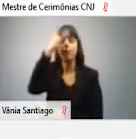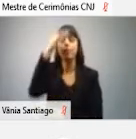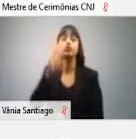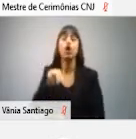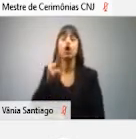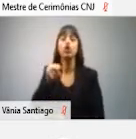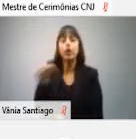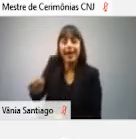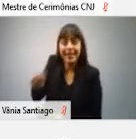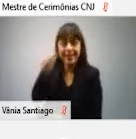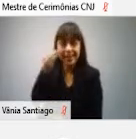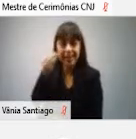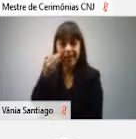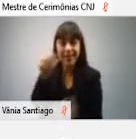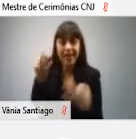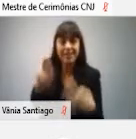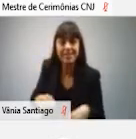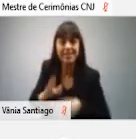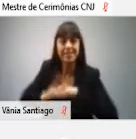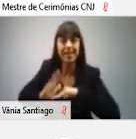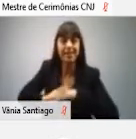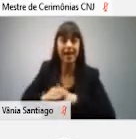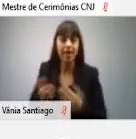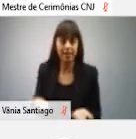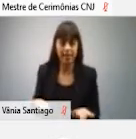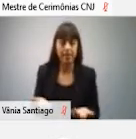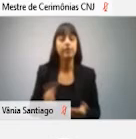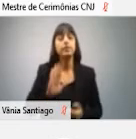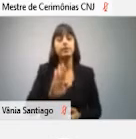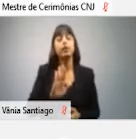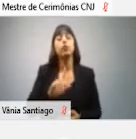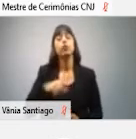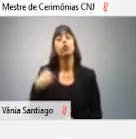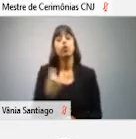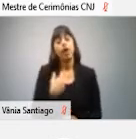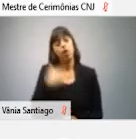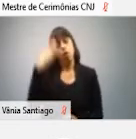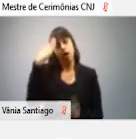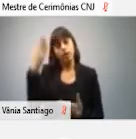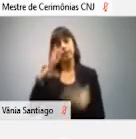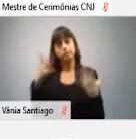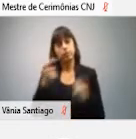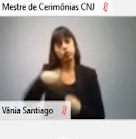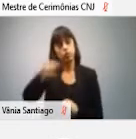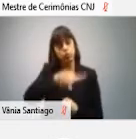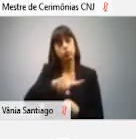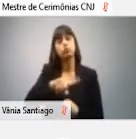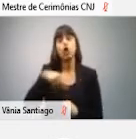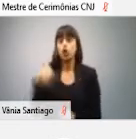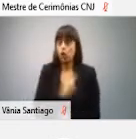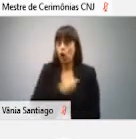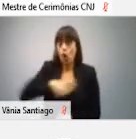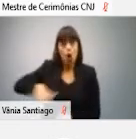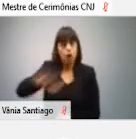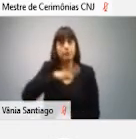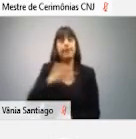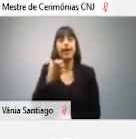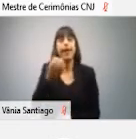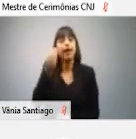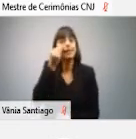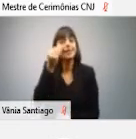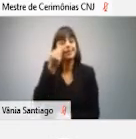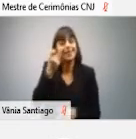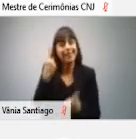todos estamos aqui para acertar. Eu agradeço a todos. Muito obrigada. Doutor Edson, a bola é